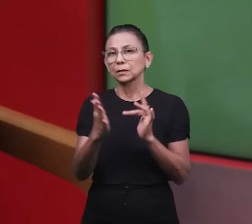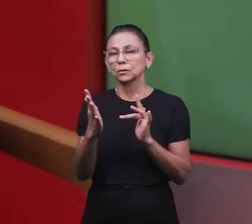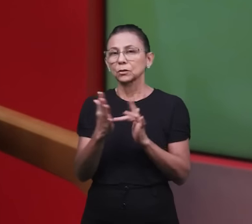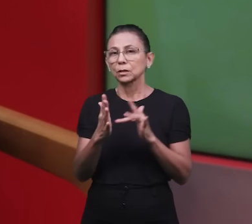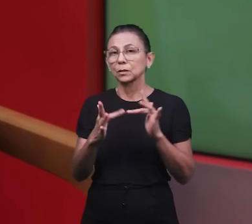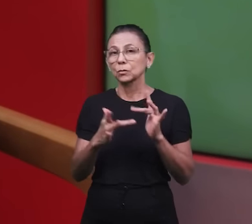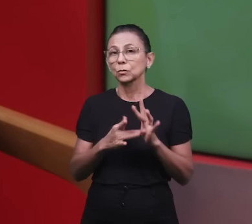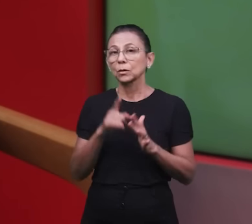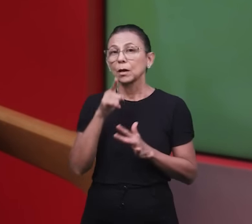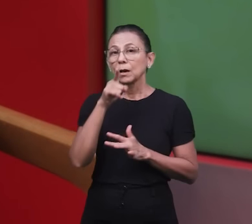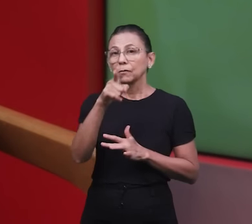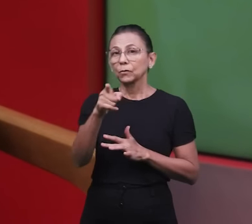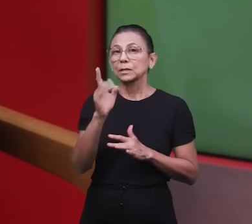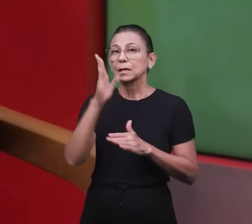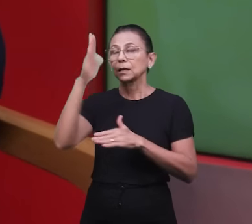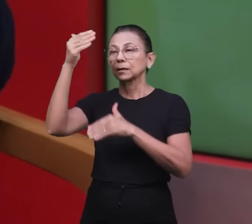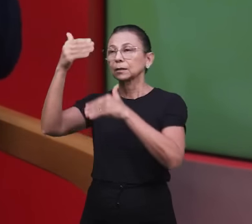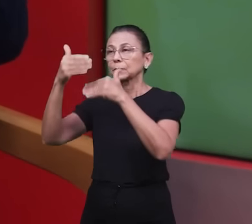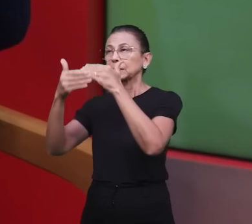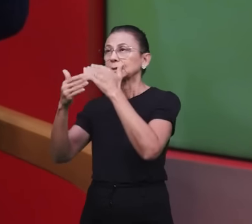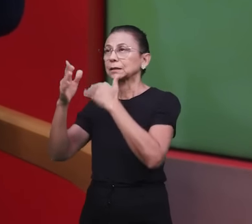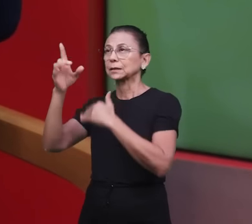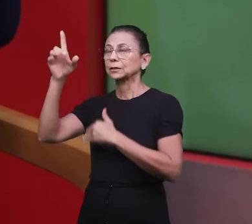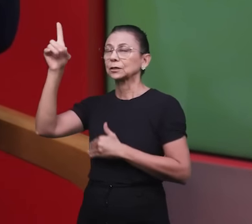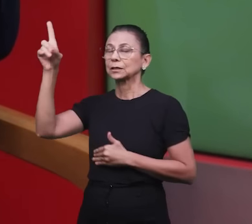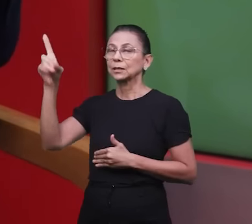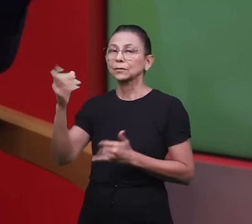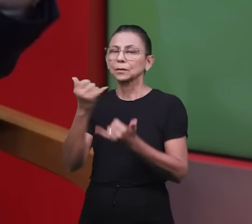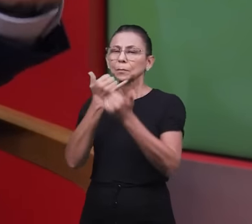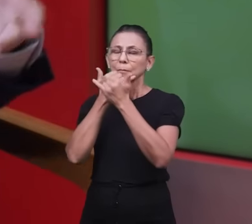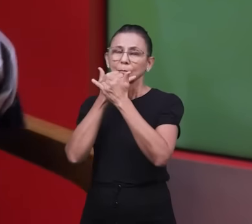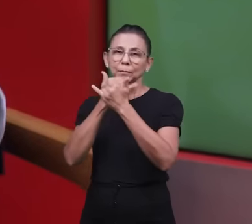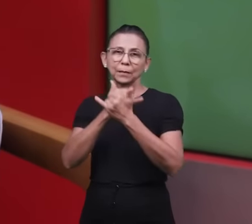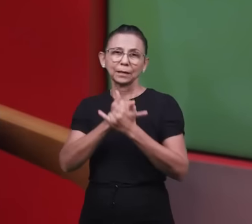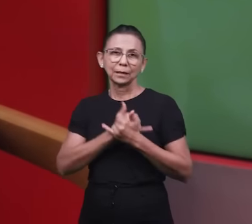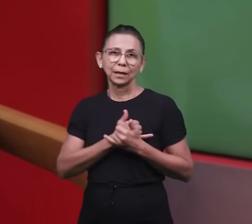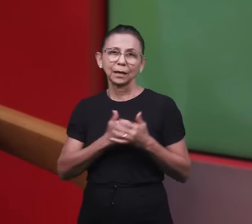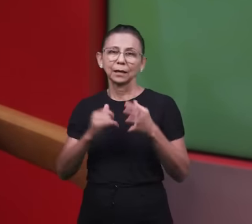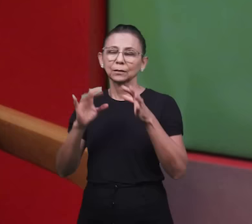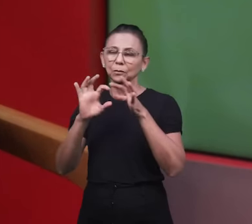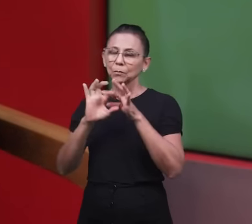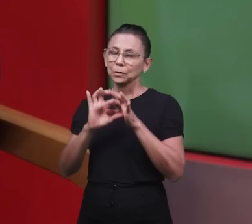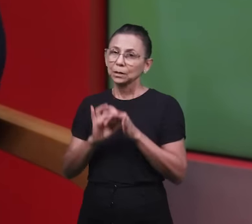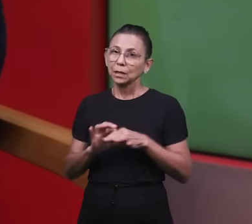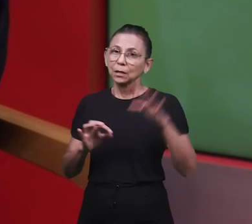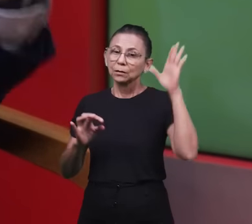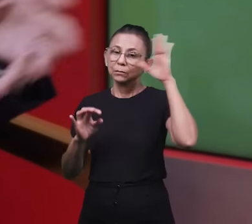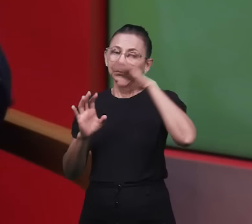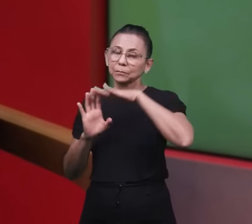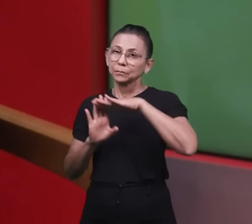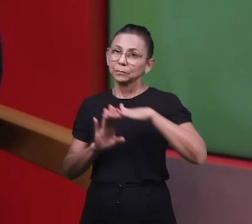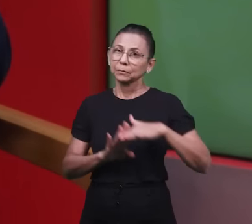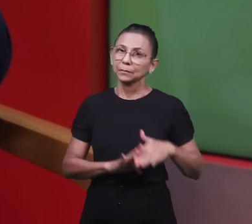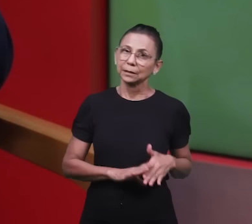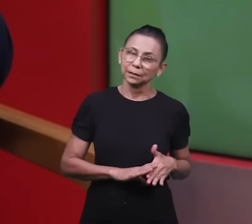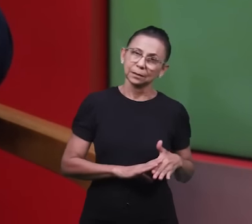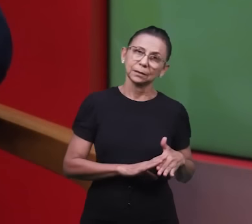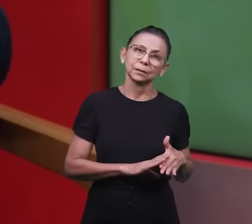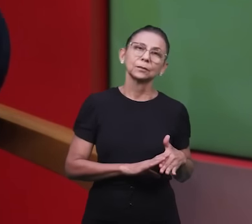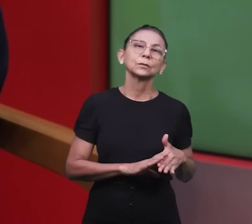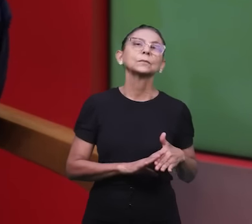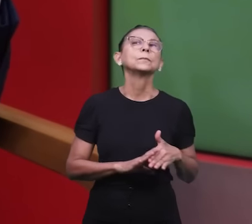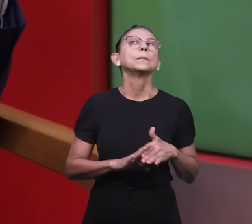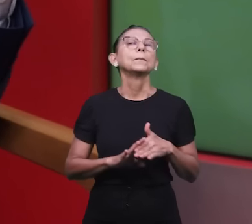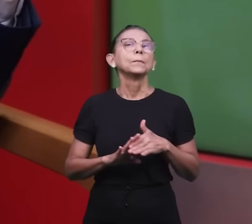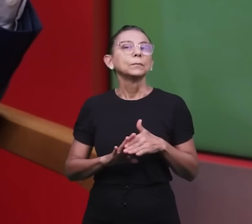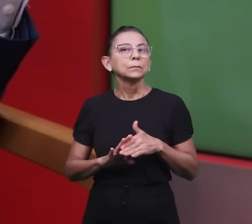o homem tem acesso à presença de Deus recebe a libertação perdão de Pecados comunhão Livramento